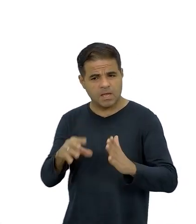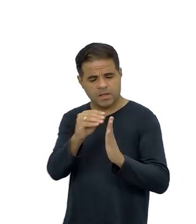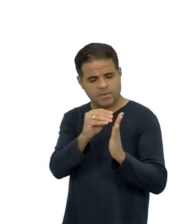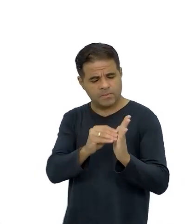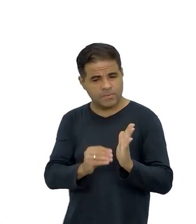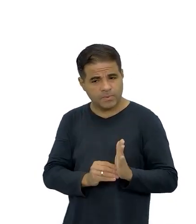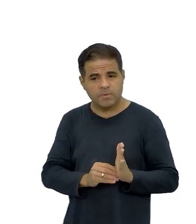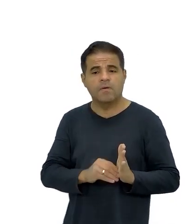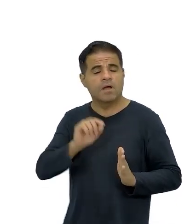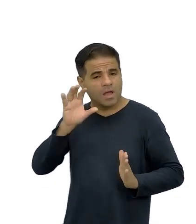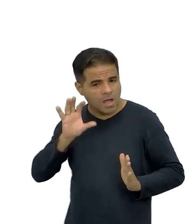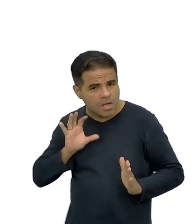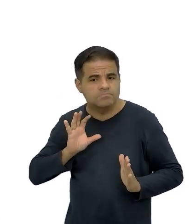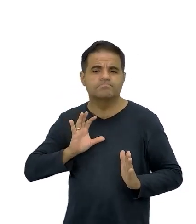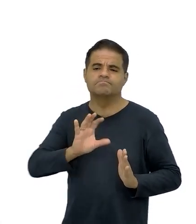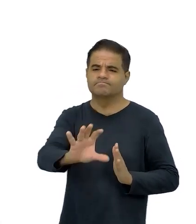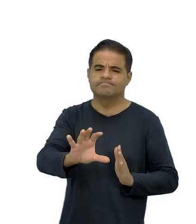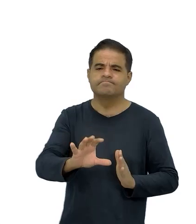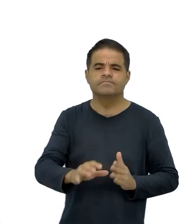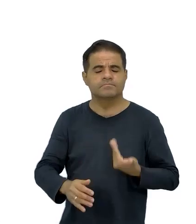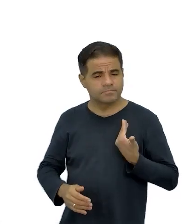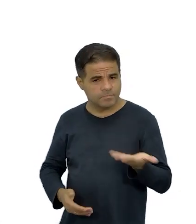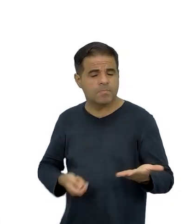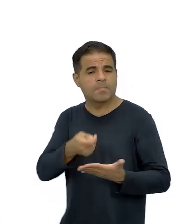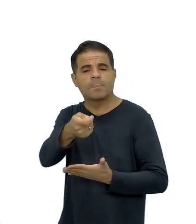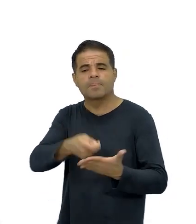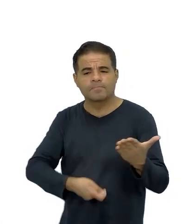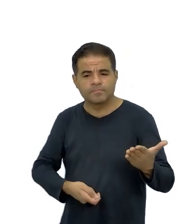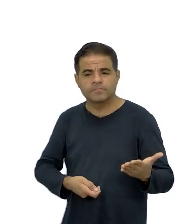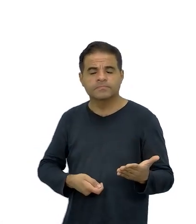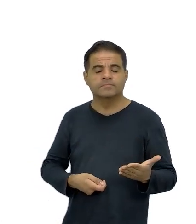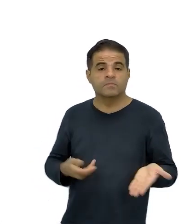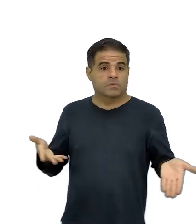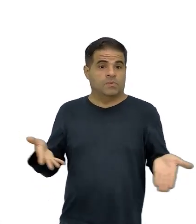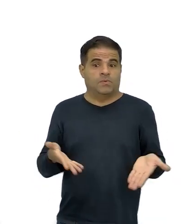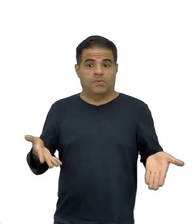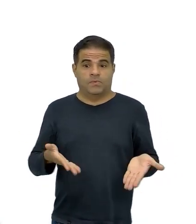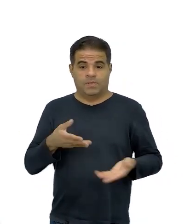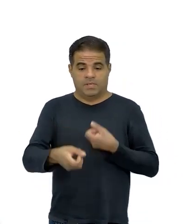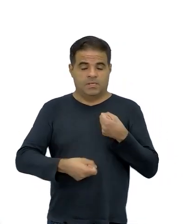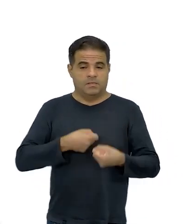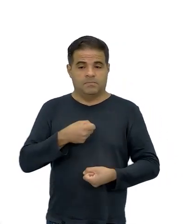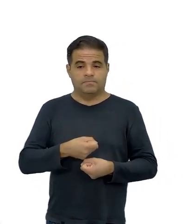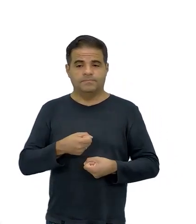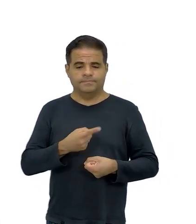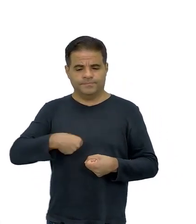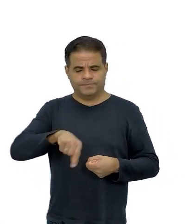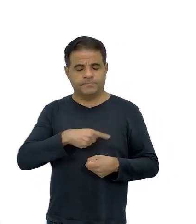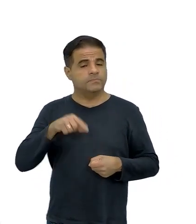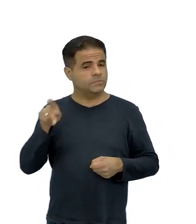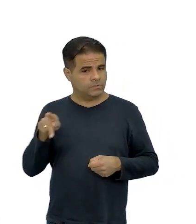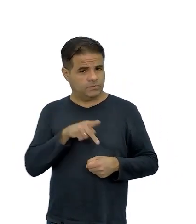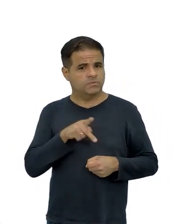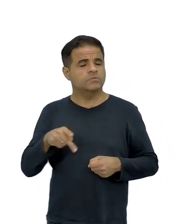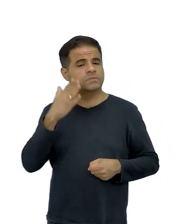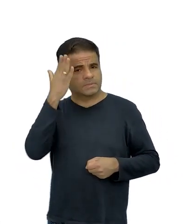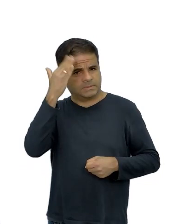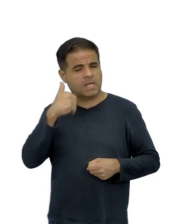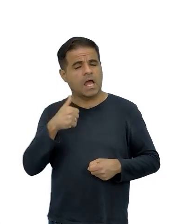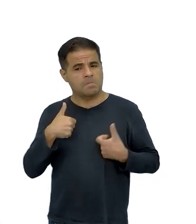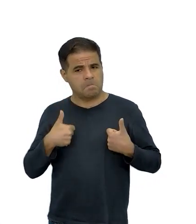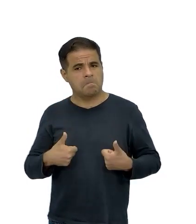pontuação em suas produções de escrita. Nessa altura do ano, nós, professores, já sabemos bem,